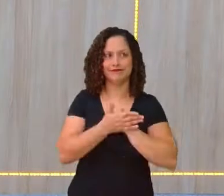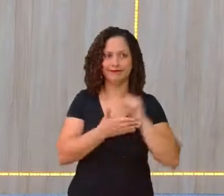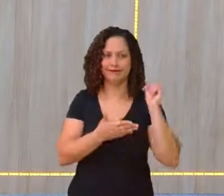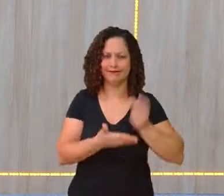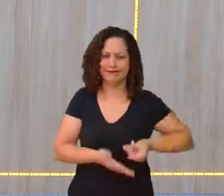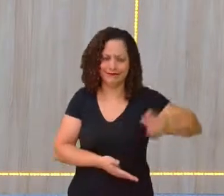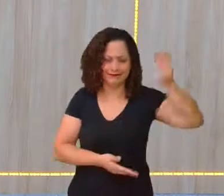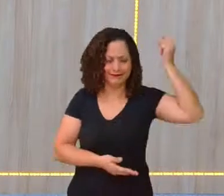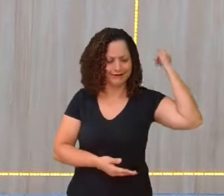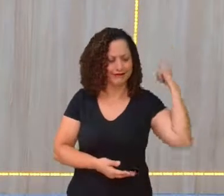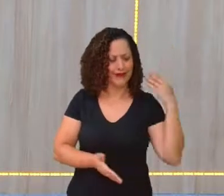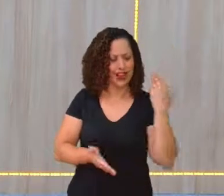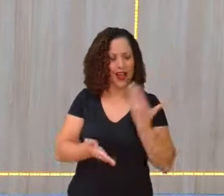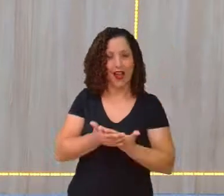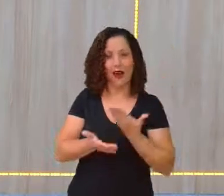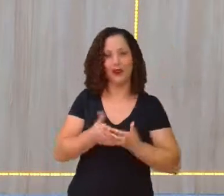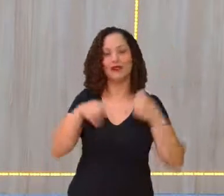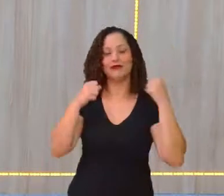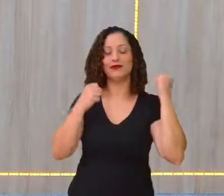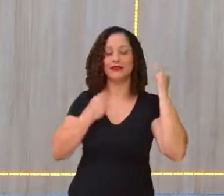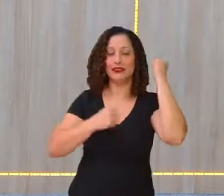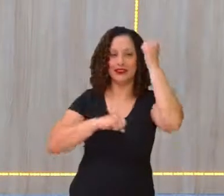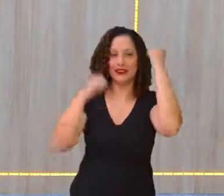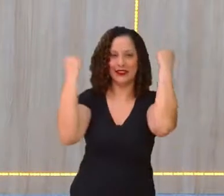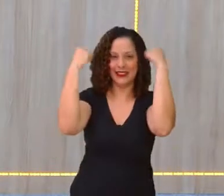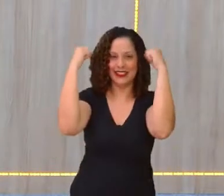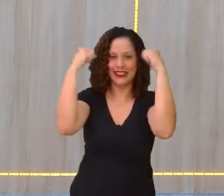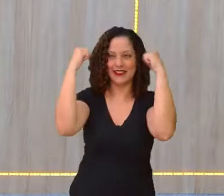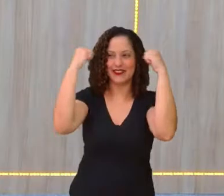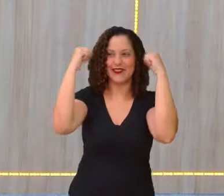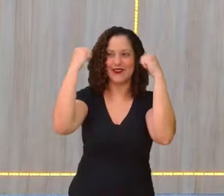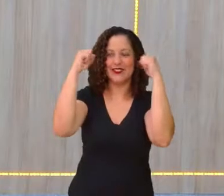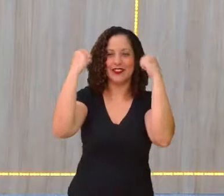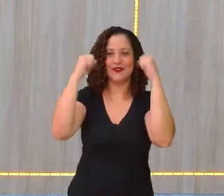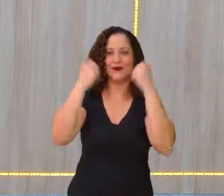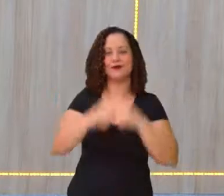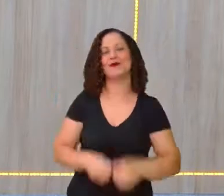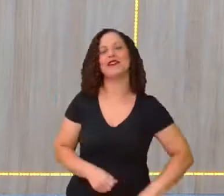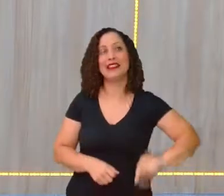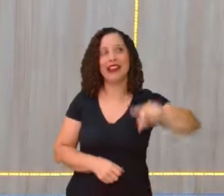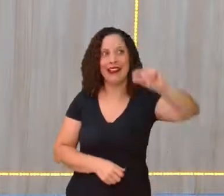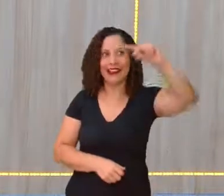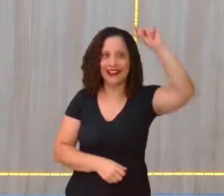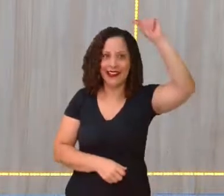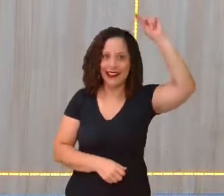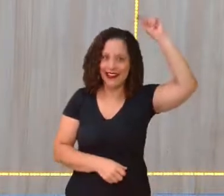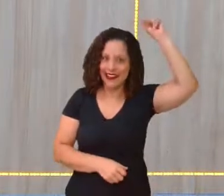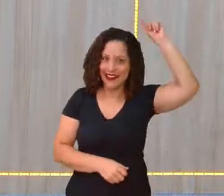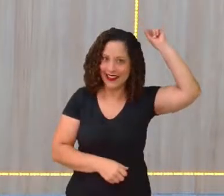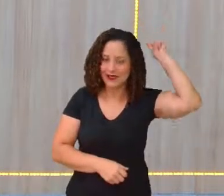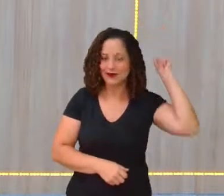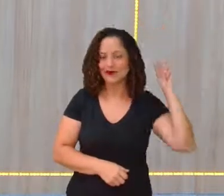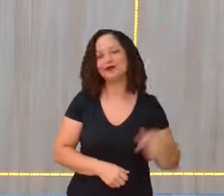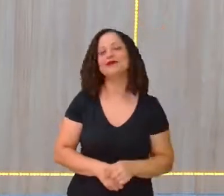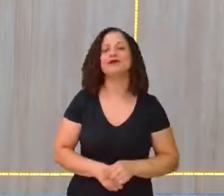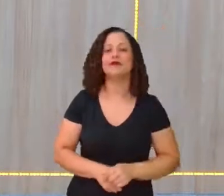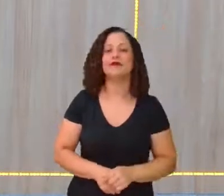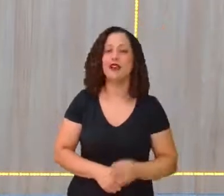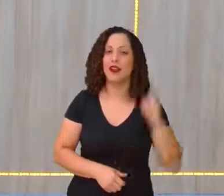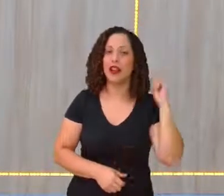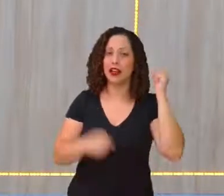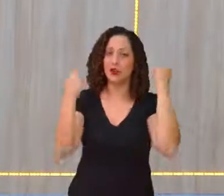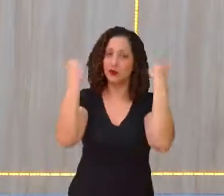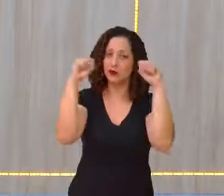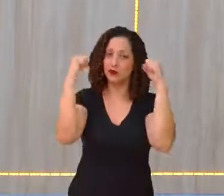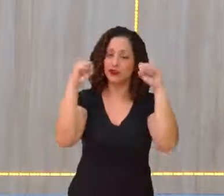aula de educação física não tinha, meu produtor tá ali tirando onda, fazendo assim, ó, de faz tempo. A gente não tinha